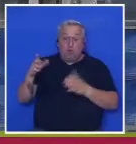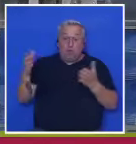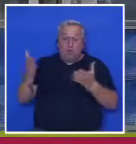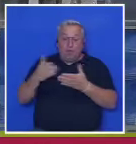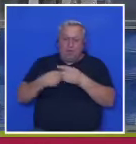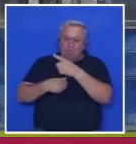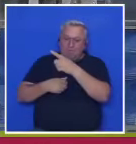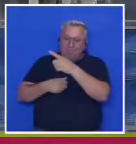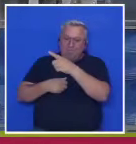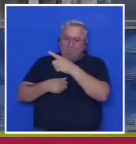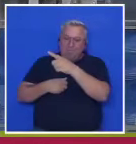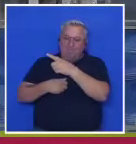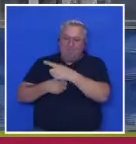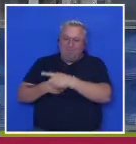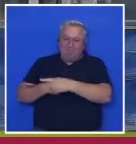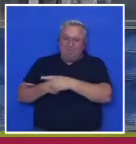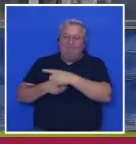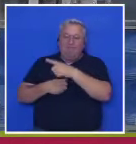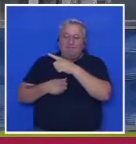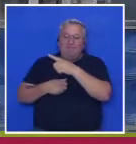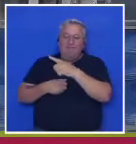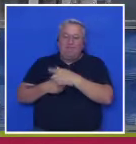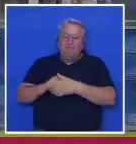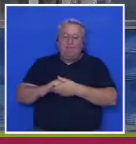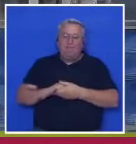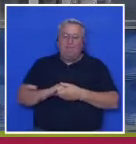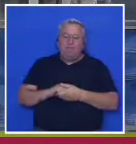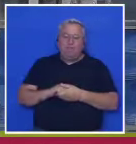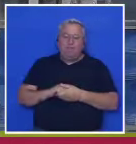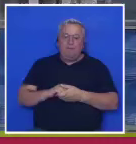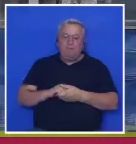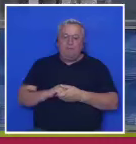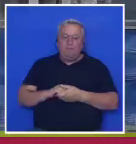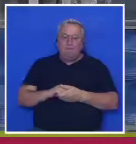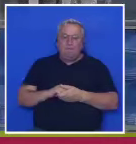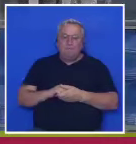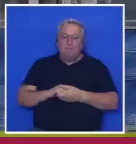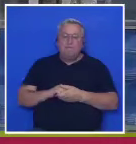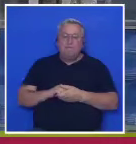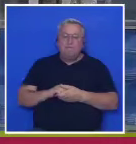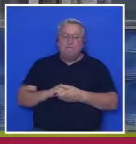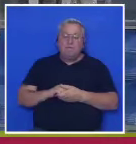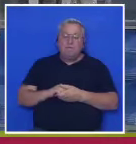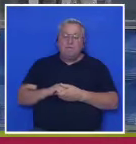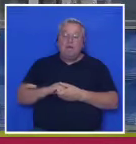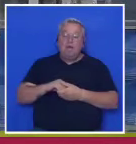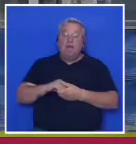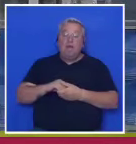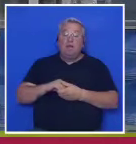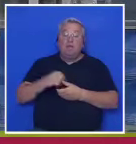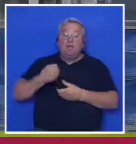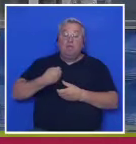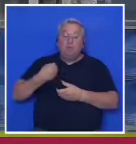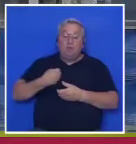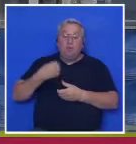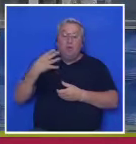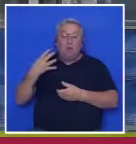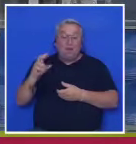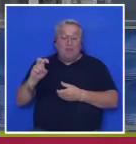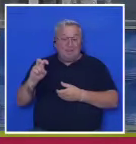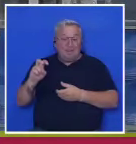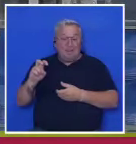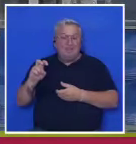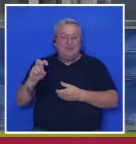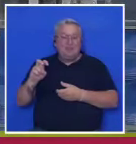bola do nosso segundo sorteio da dupla cena, concurso número 2202, bola azul número